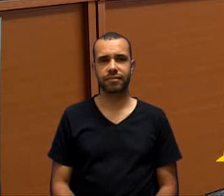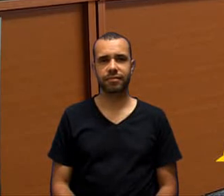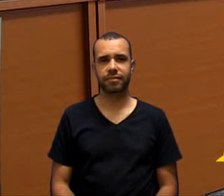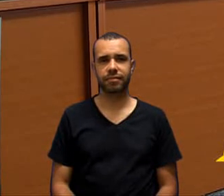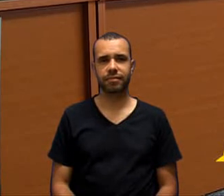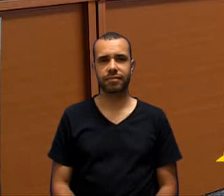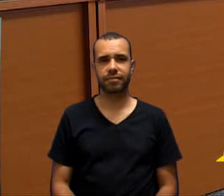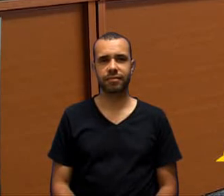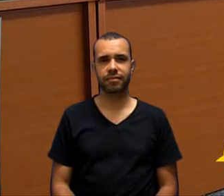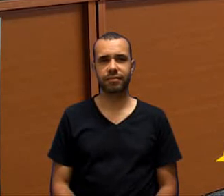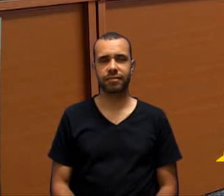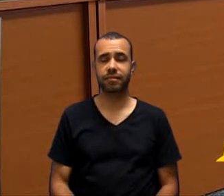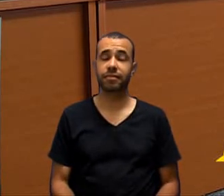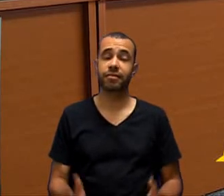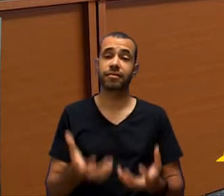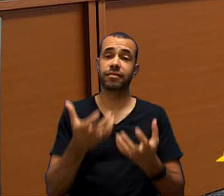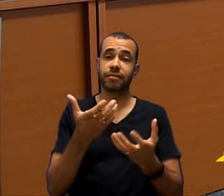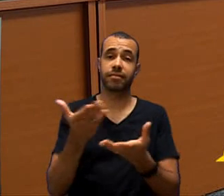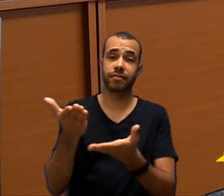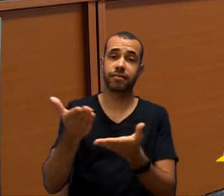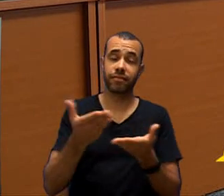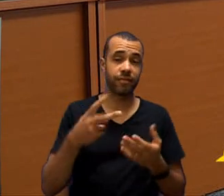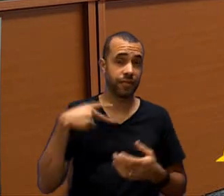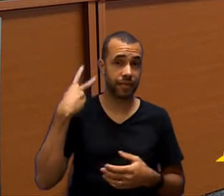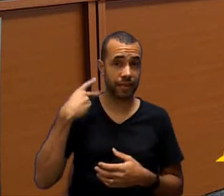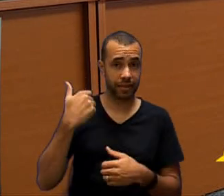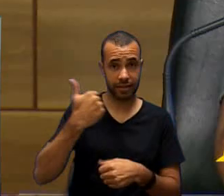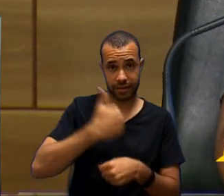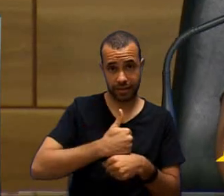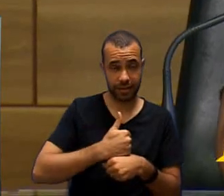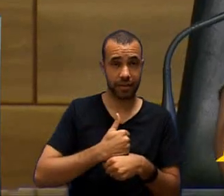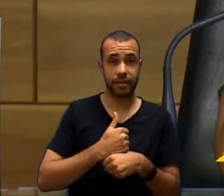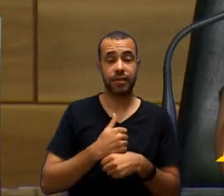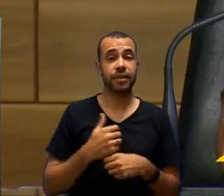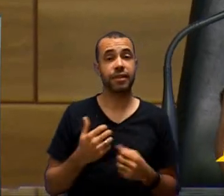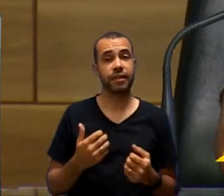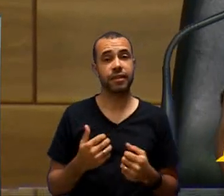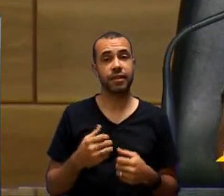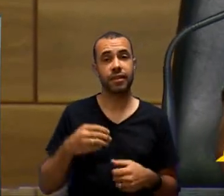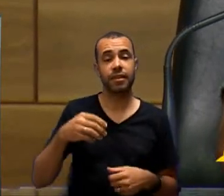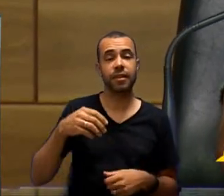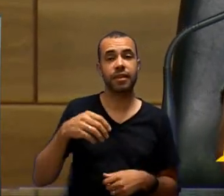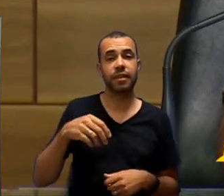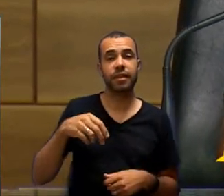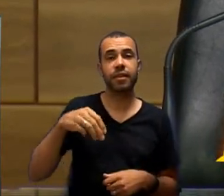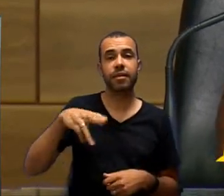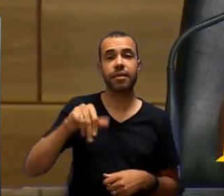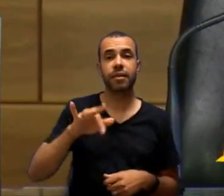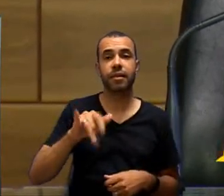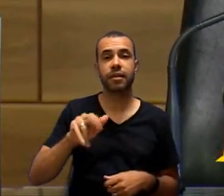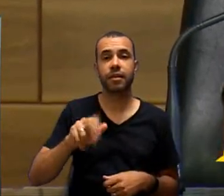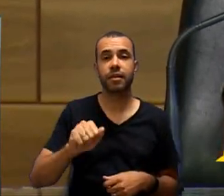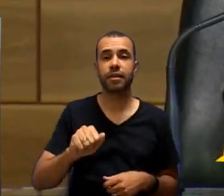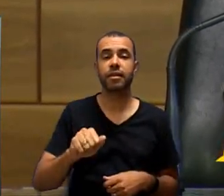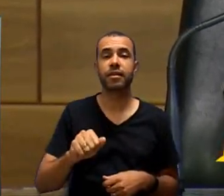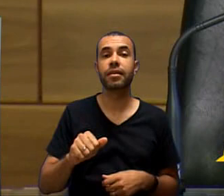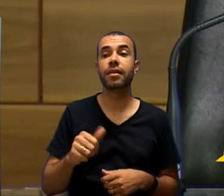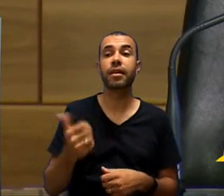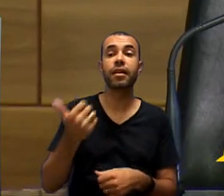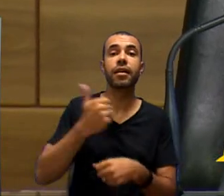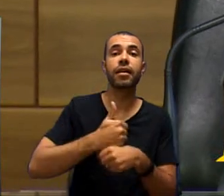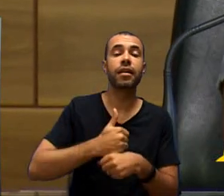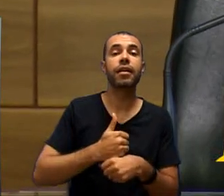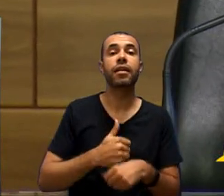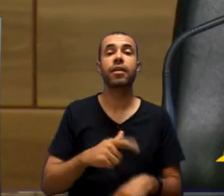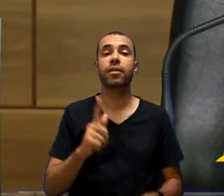Queria convidar o vereador suplente da vereadora Maria Luísa dos Santos, o vereador Gustavo, para fazer um discurso